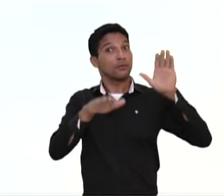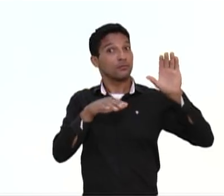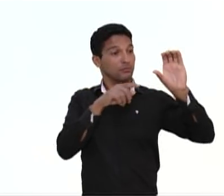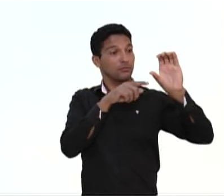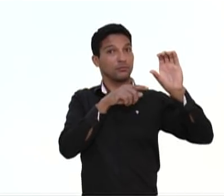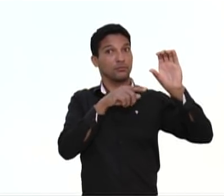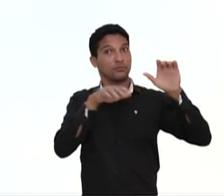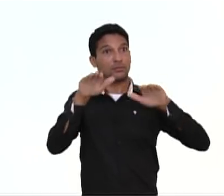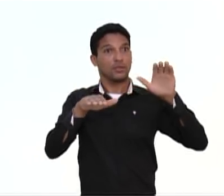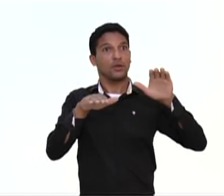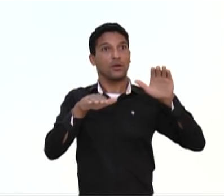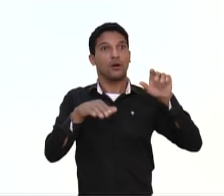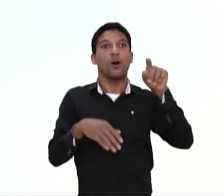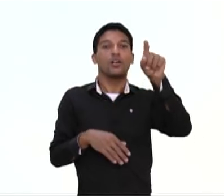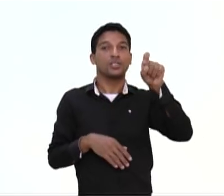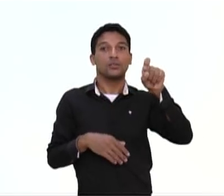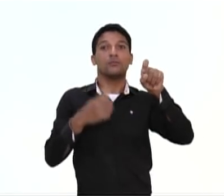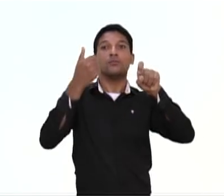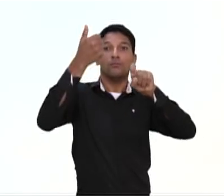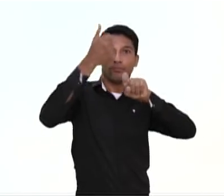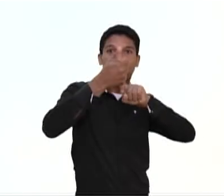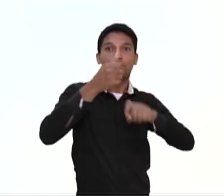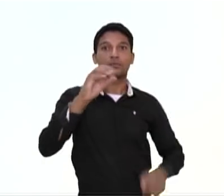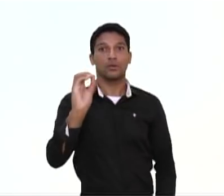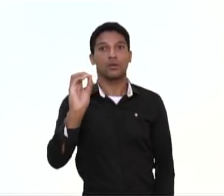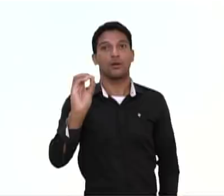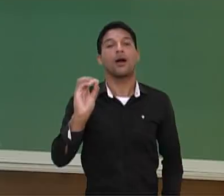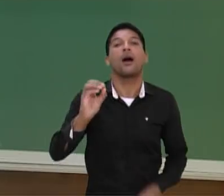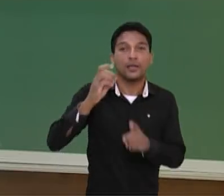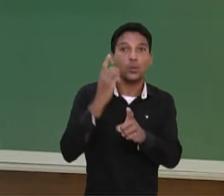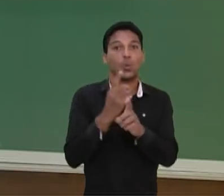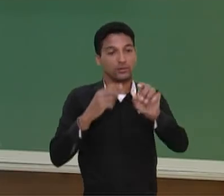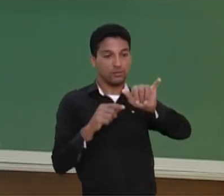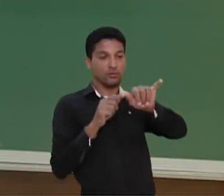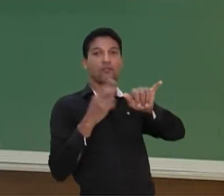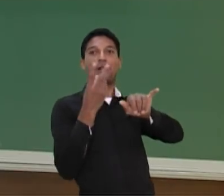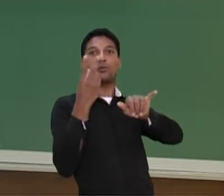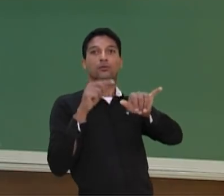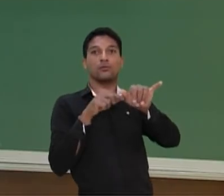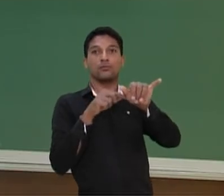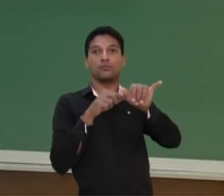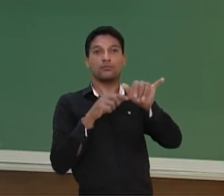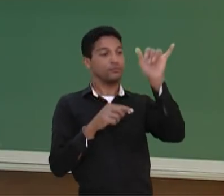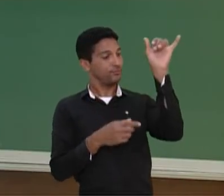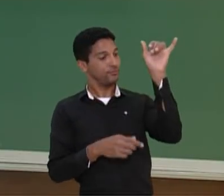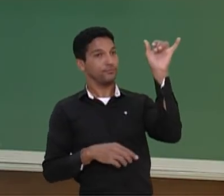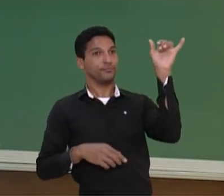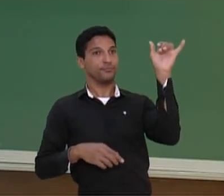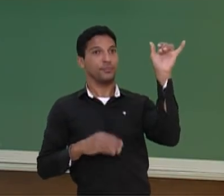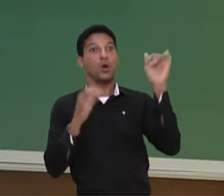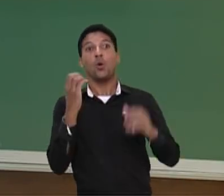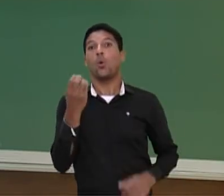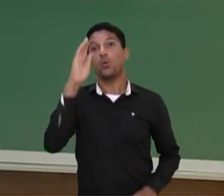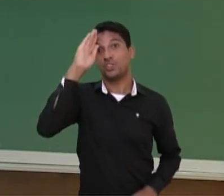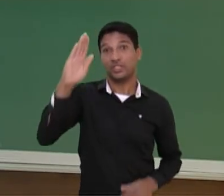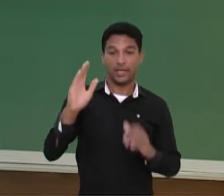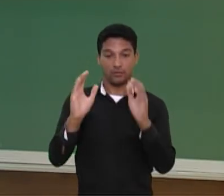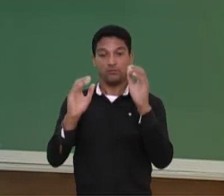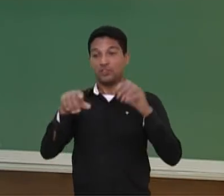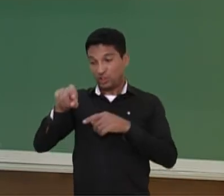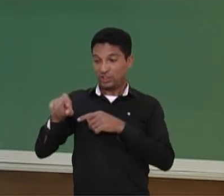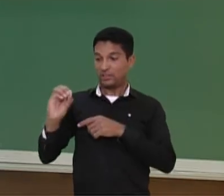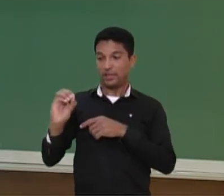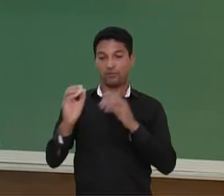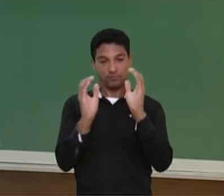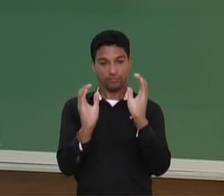ou substituindo x igual a zero e calculando o valor de y, ou direto para o ponto de interseção, 0 para x